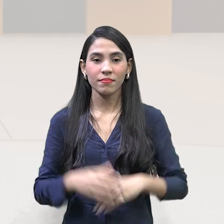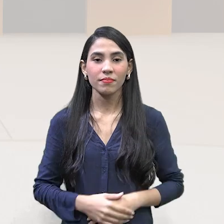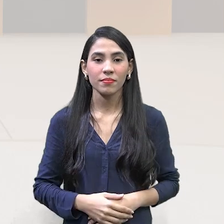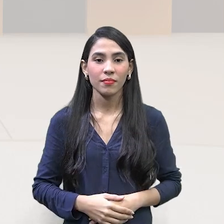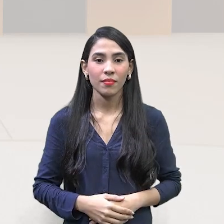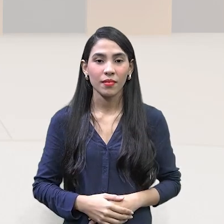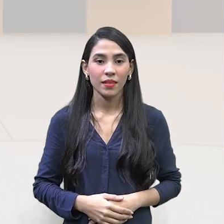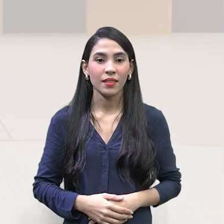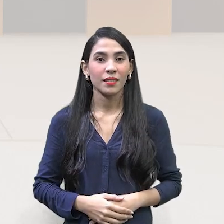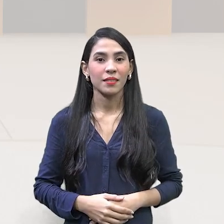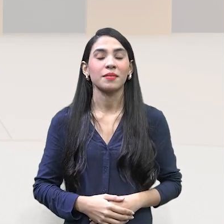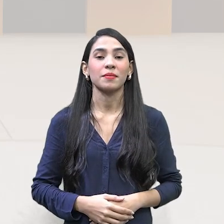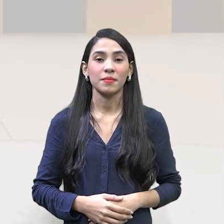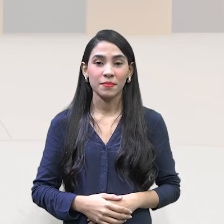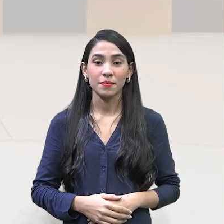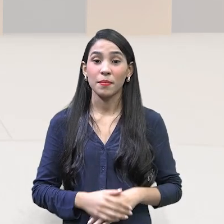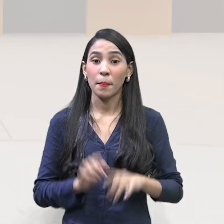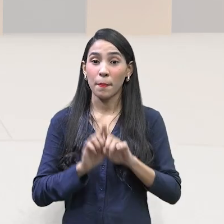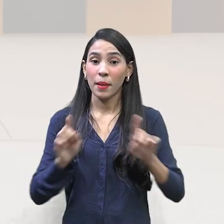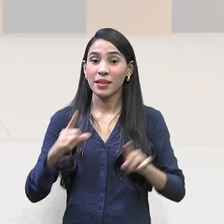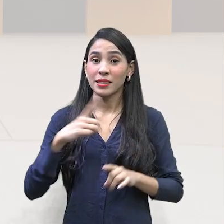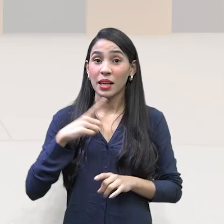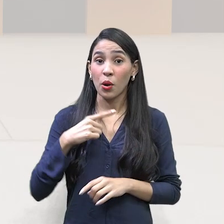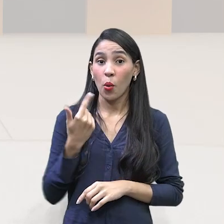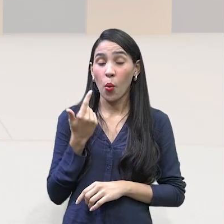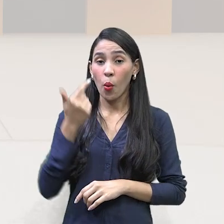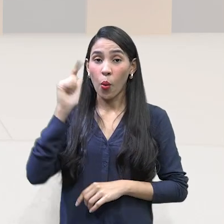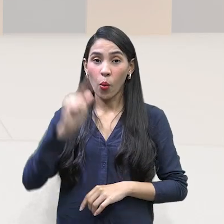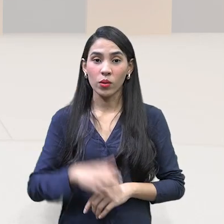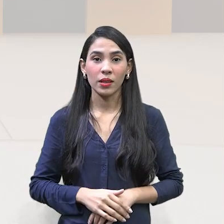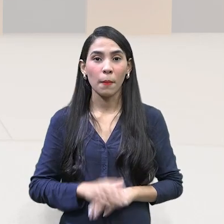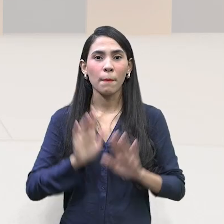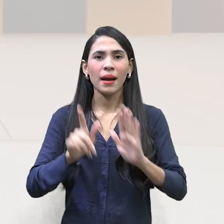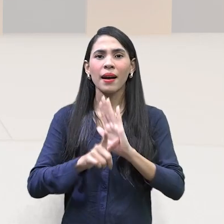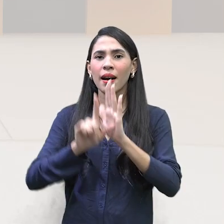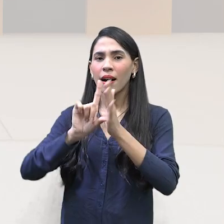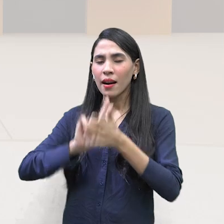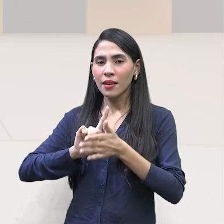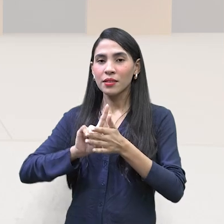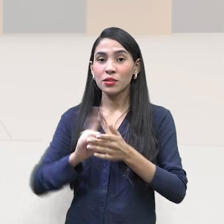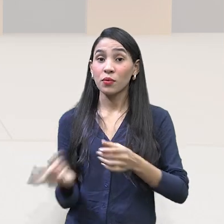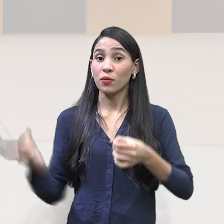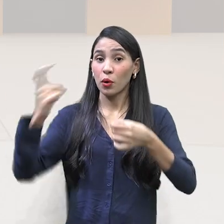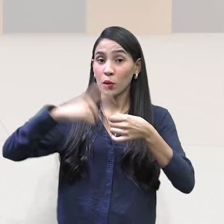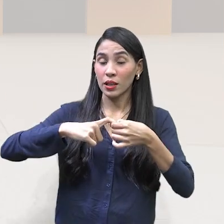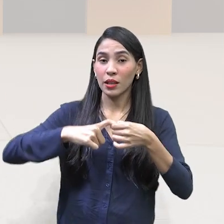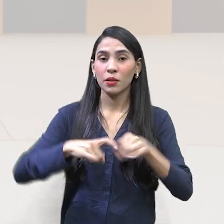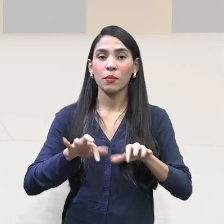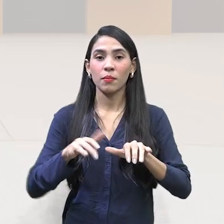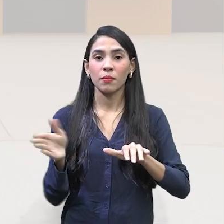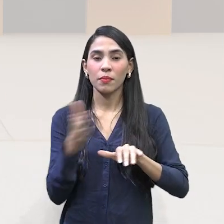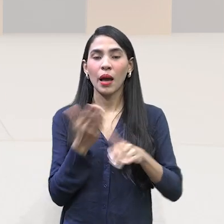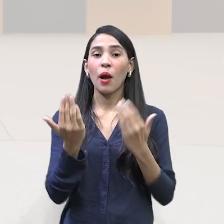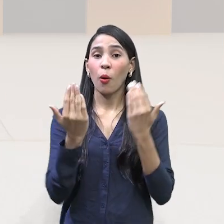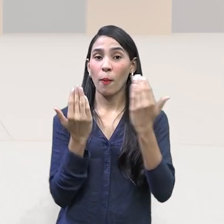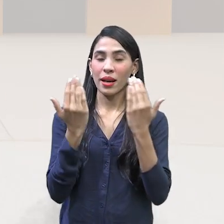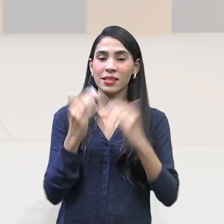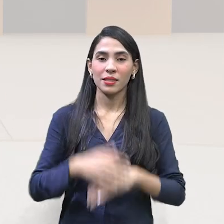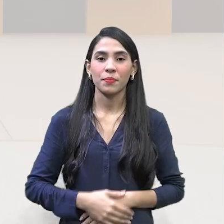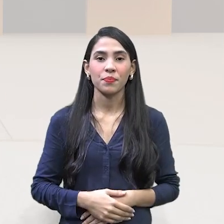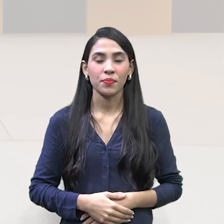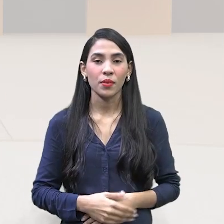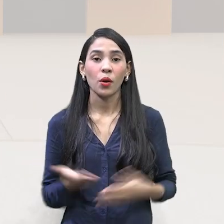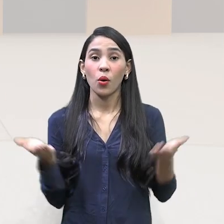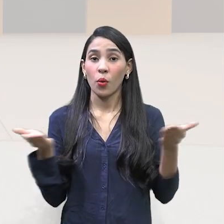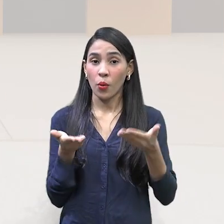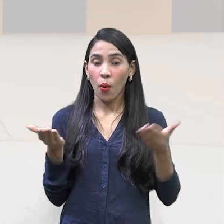tem outras profissões também, olha só. Exatamente, tem, mas antes de passarmos aí para a próxima profissão, só voltando aí no datilógrafo, fazendo uma comparação, não é?